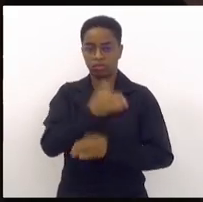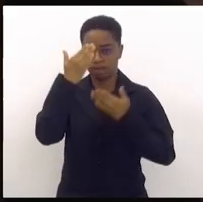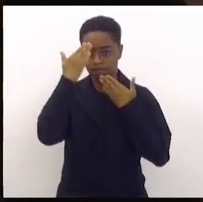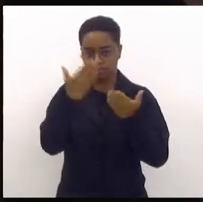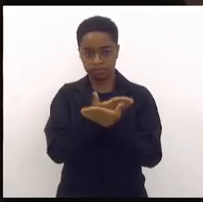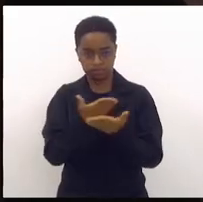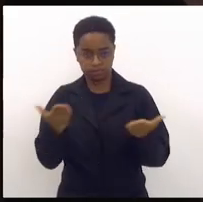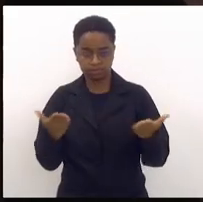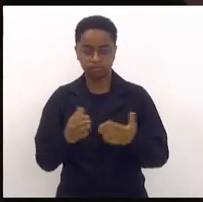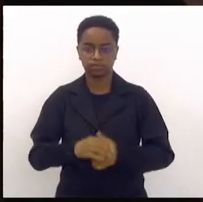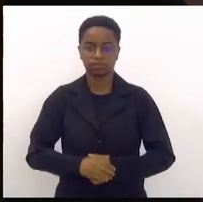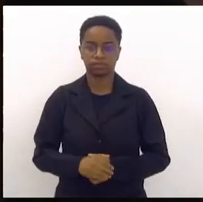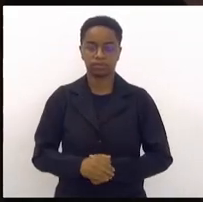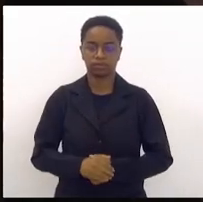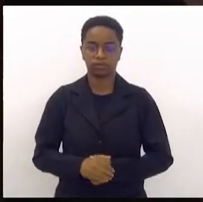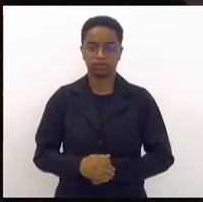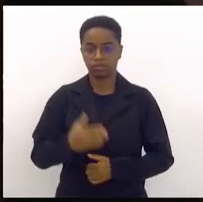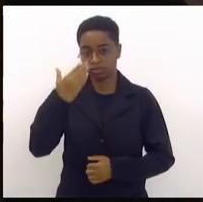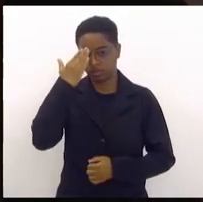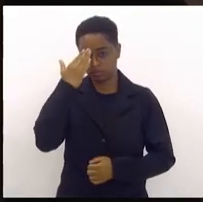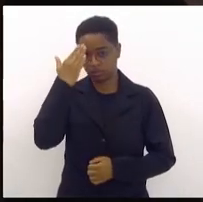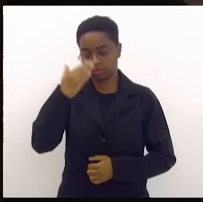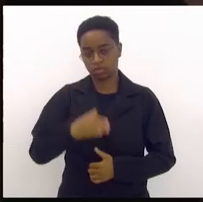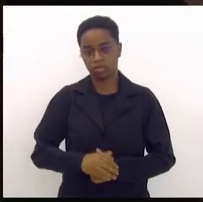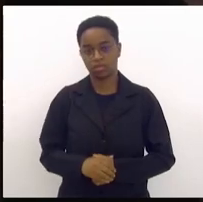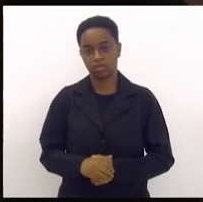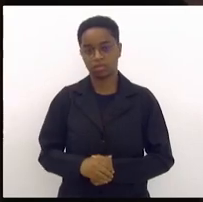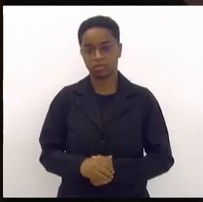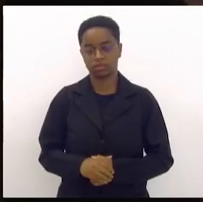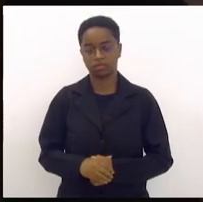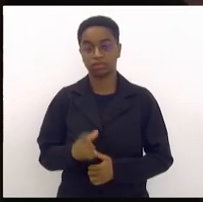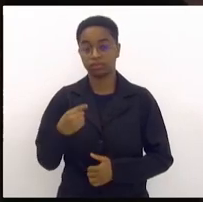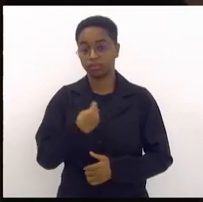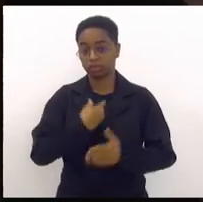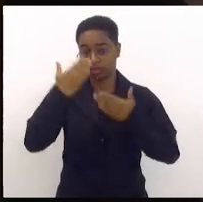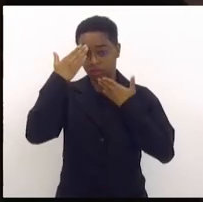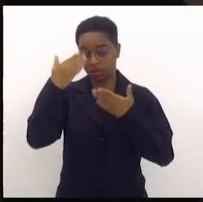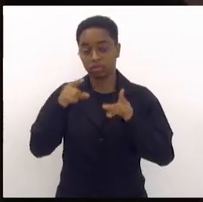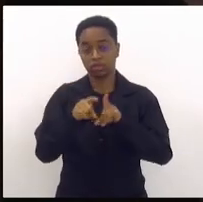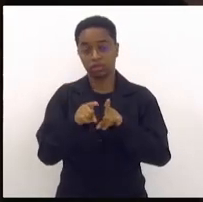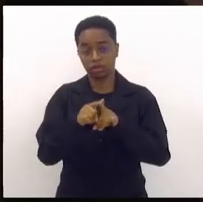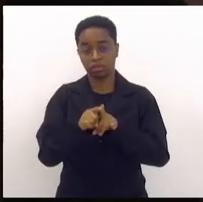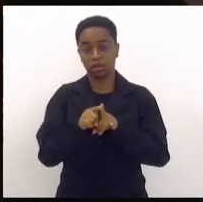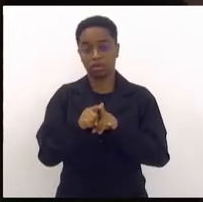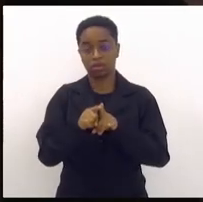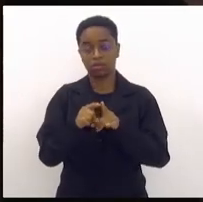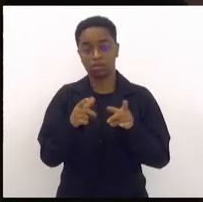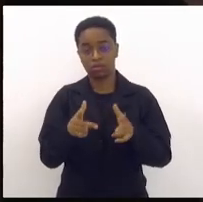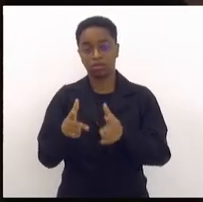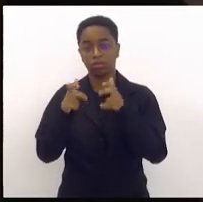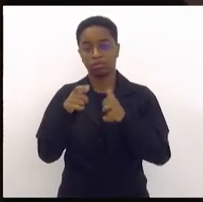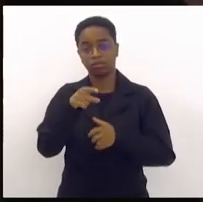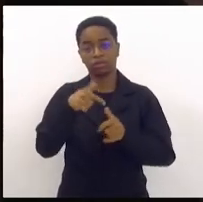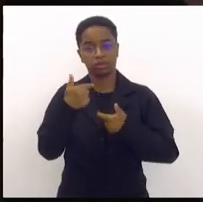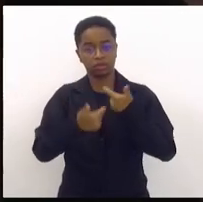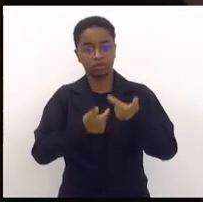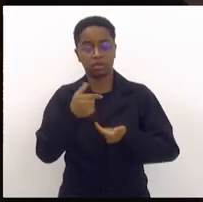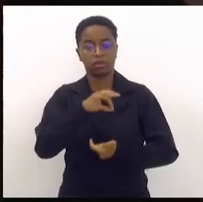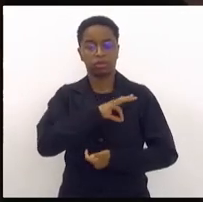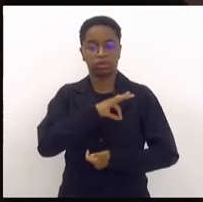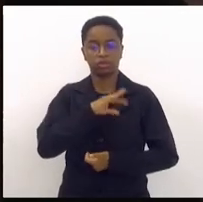obrigado a todos, muito obrigado, nosso agradecimento e nosso reconhecimento ao grande trabalho da Polícia